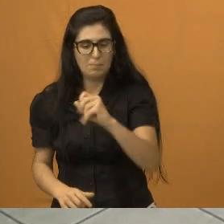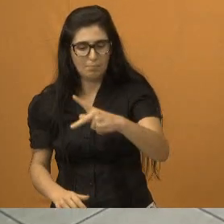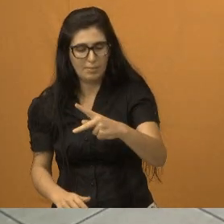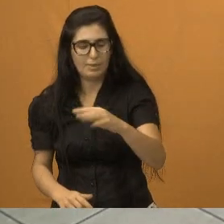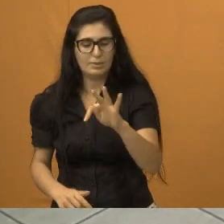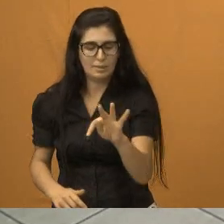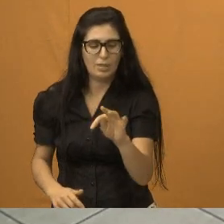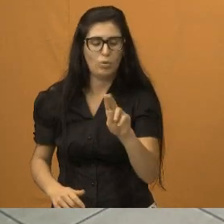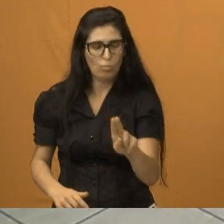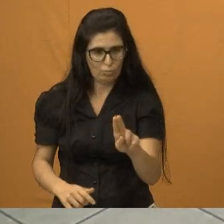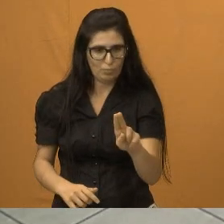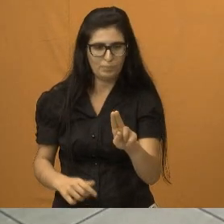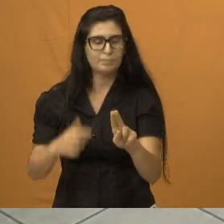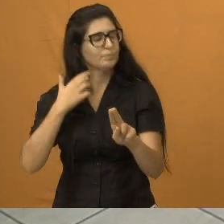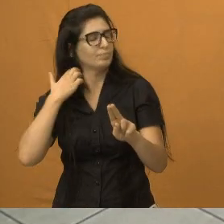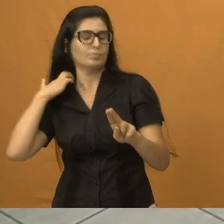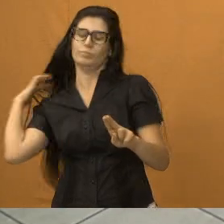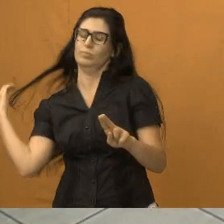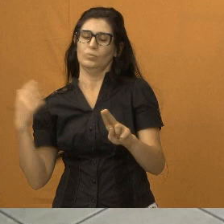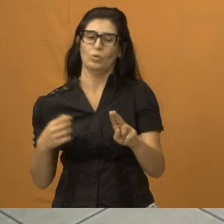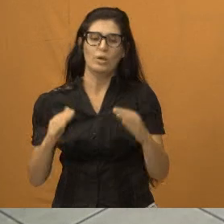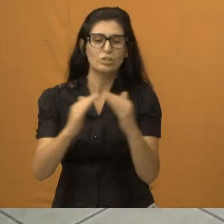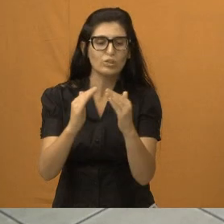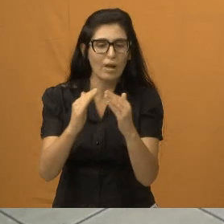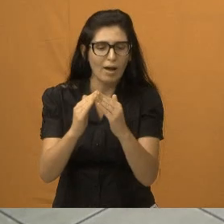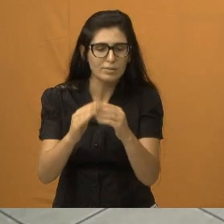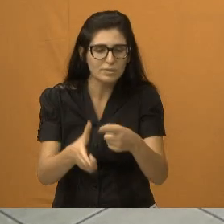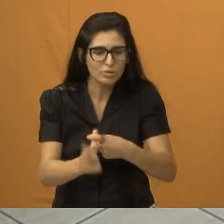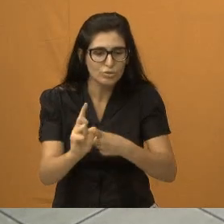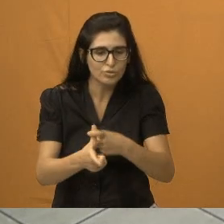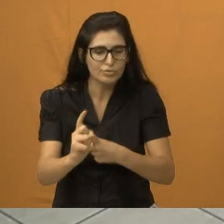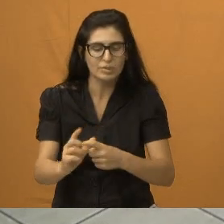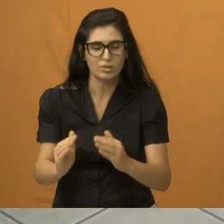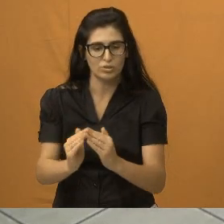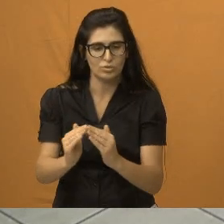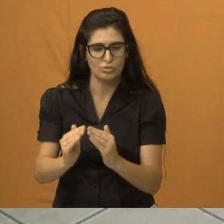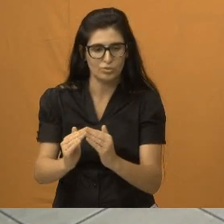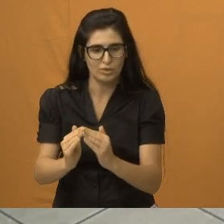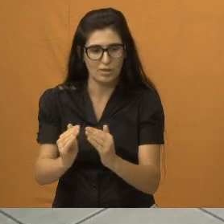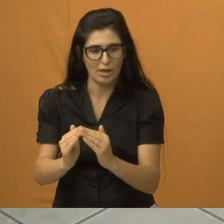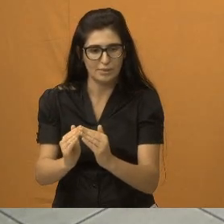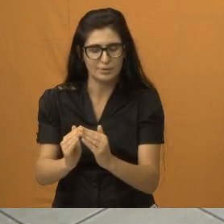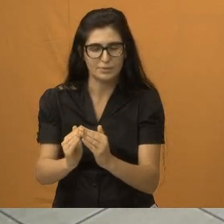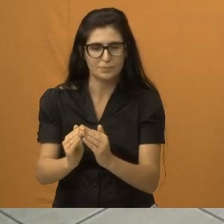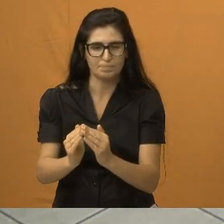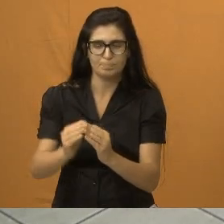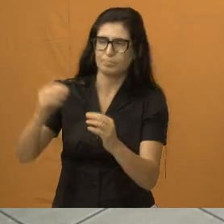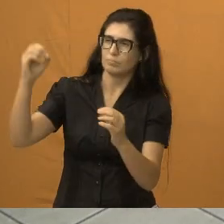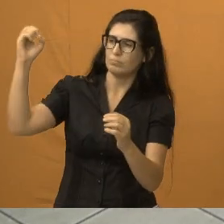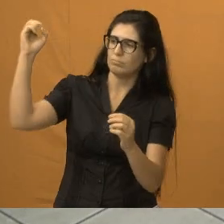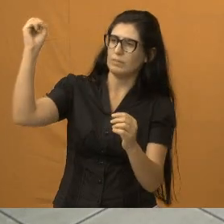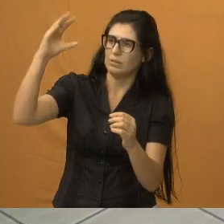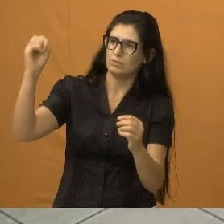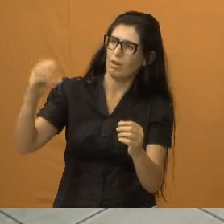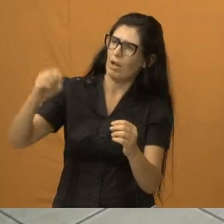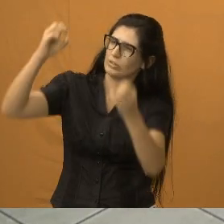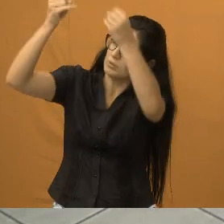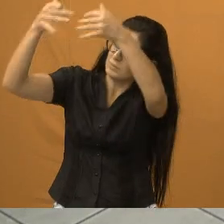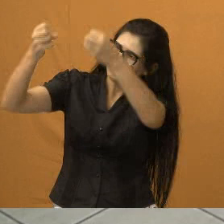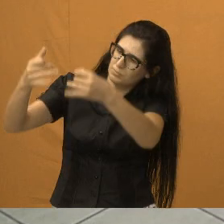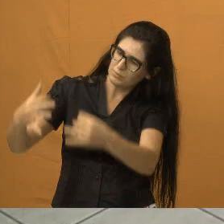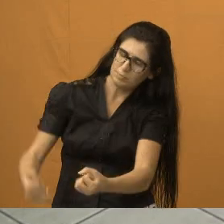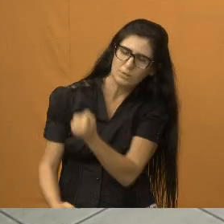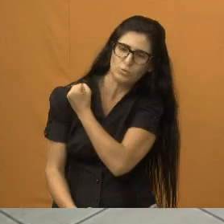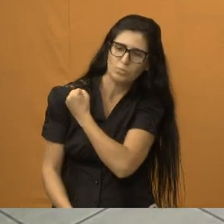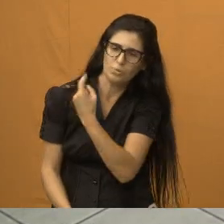tem ele não atinge os 100%, né? Tem é o slide número 12. Se quiser seguir junto aí. Já estou